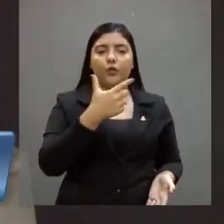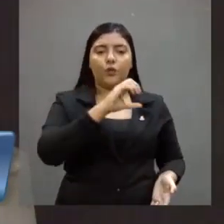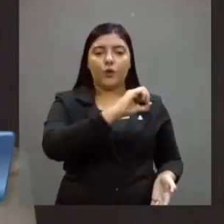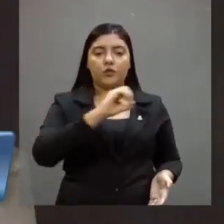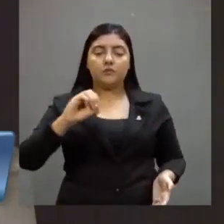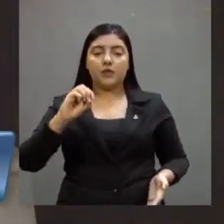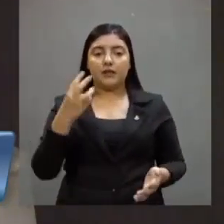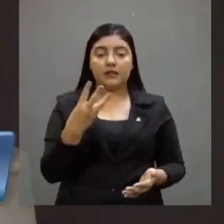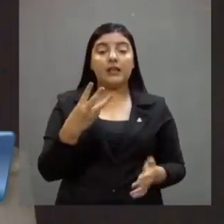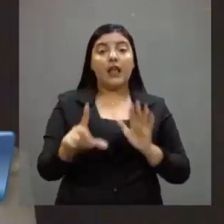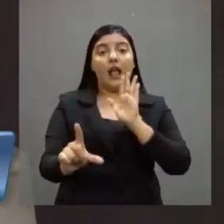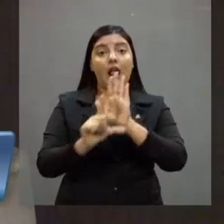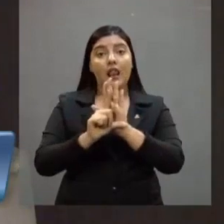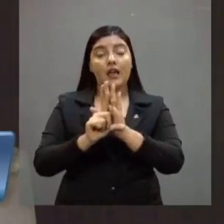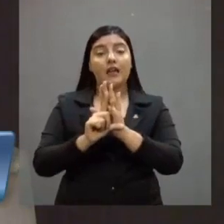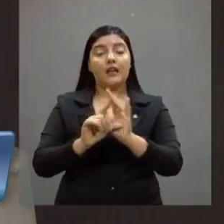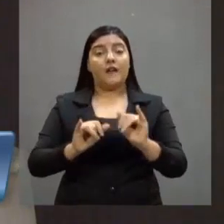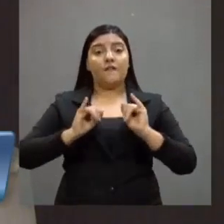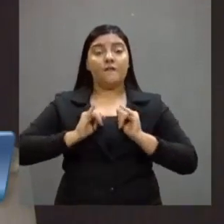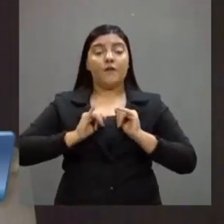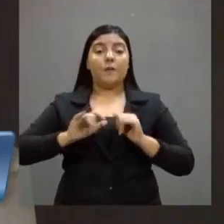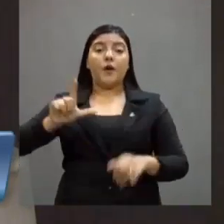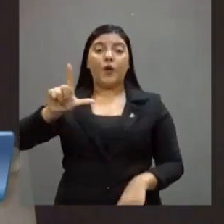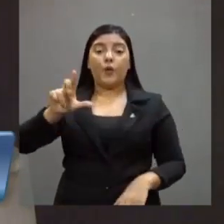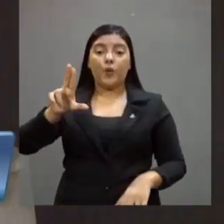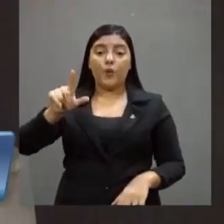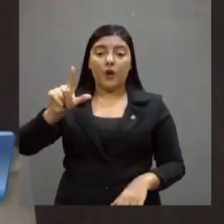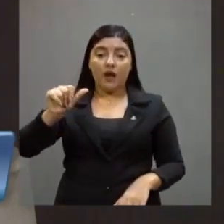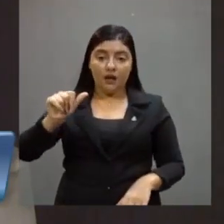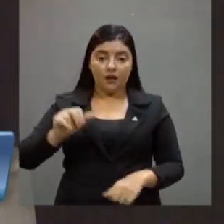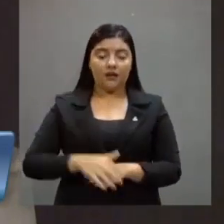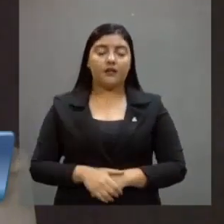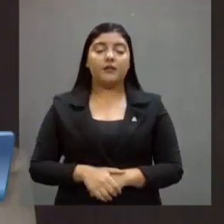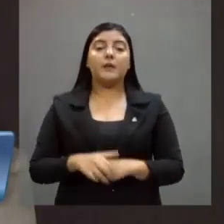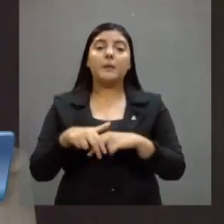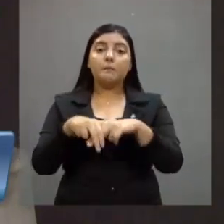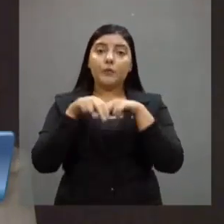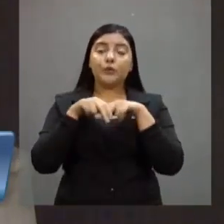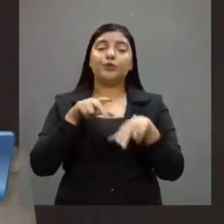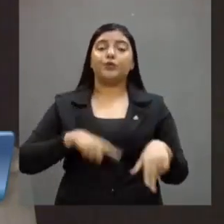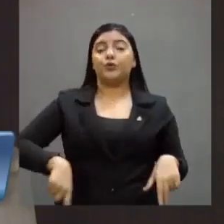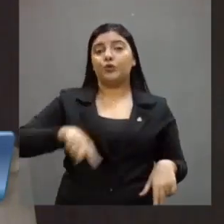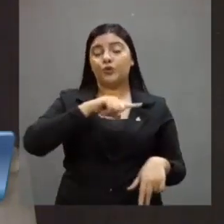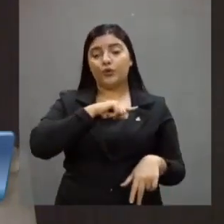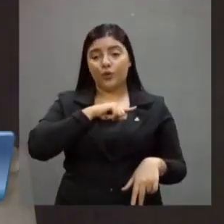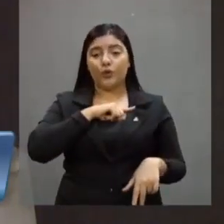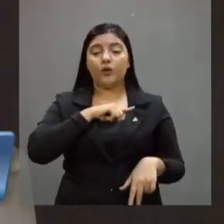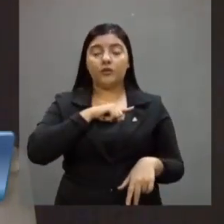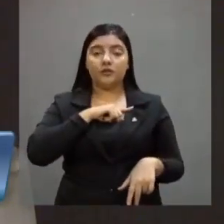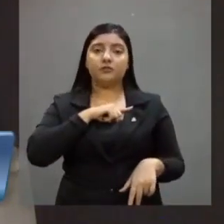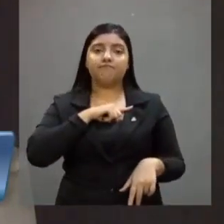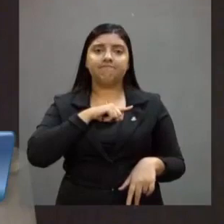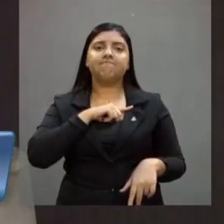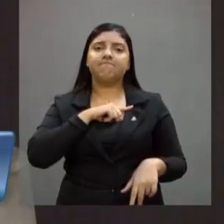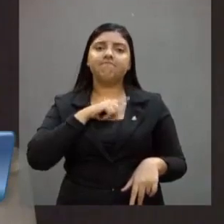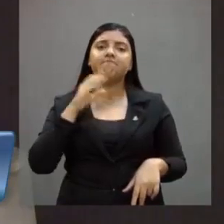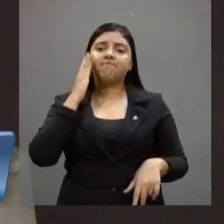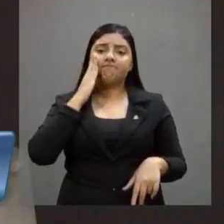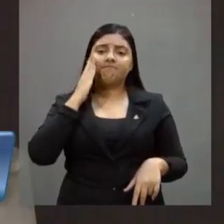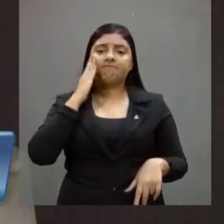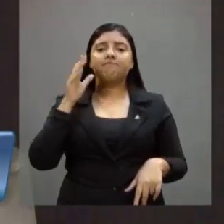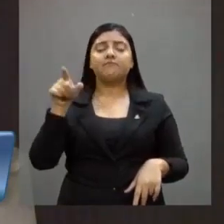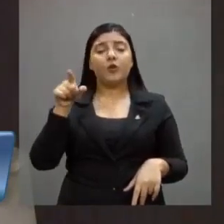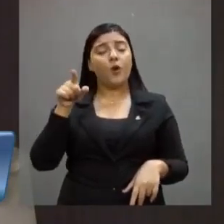pela reforma da Previdência de Lula. Vamos lembrar disso. Portanto, nós nos ombramos